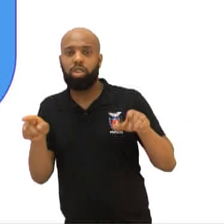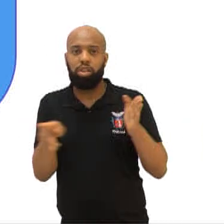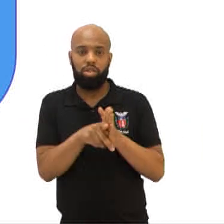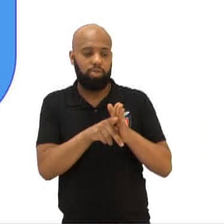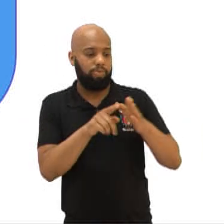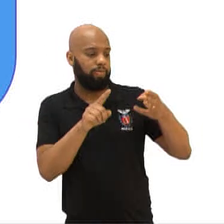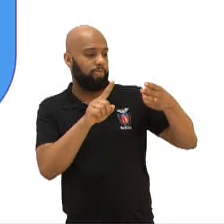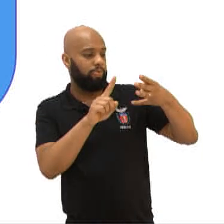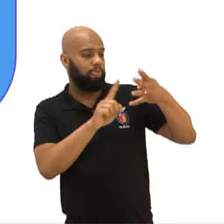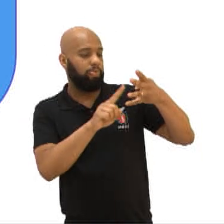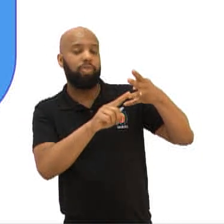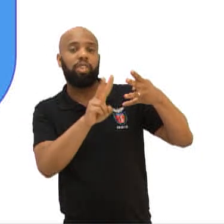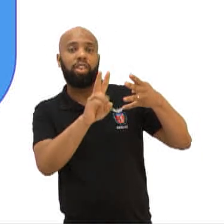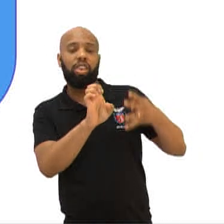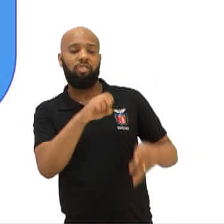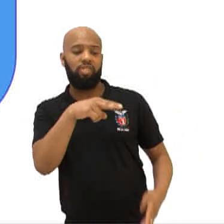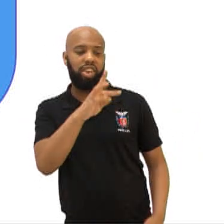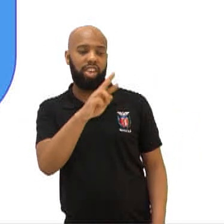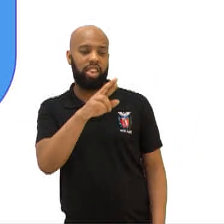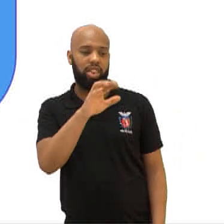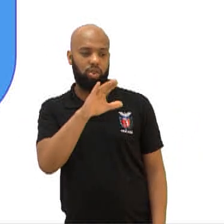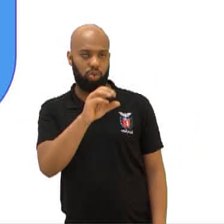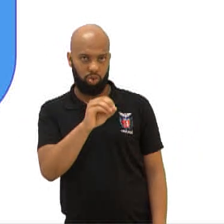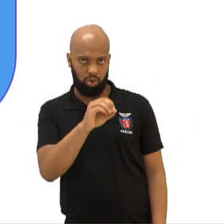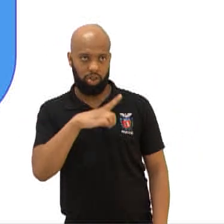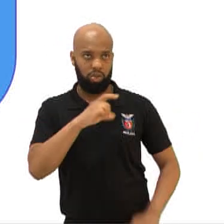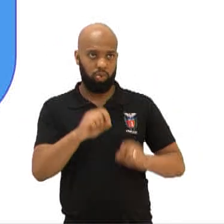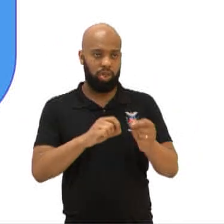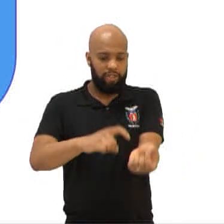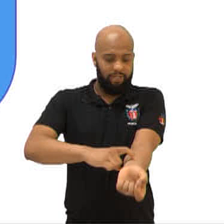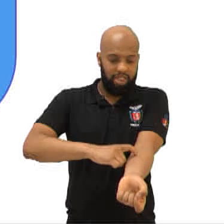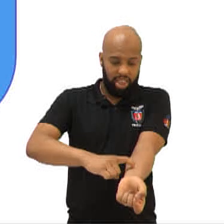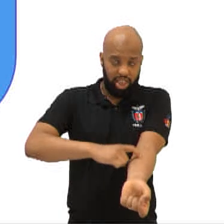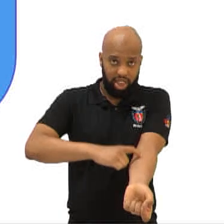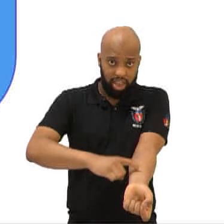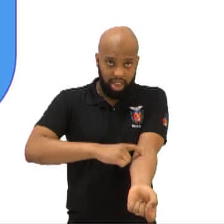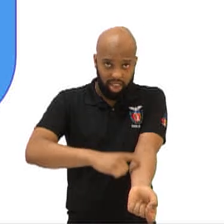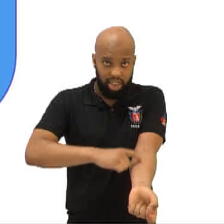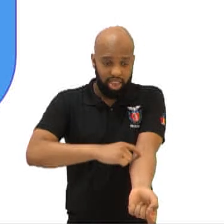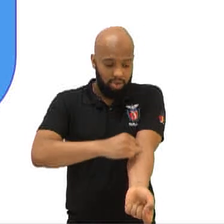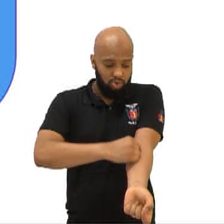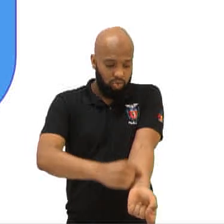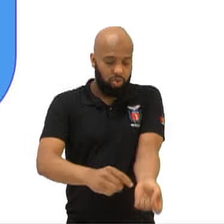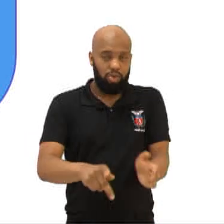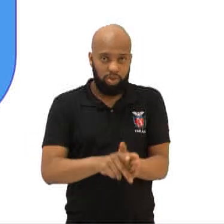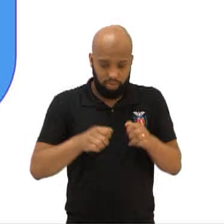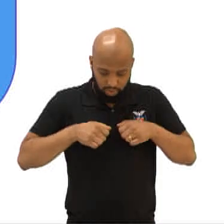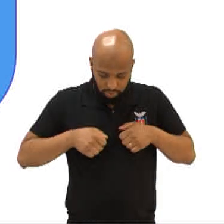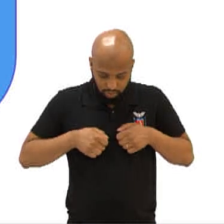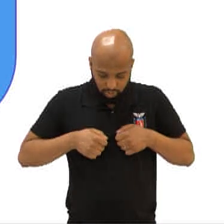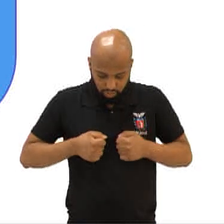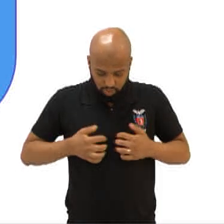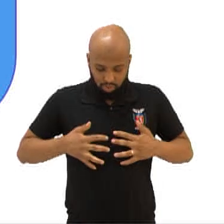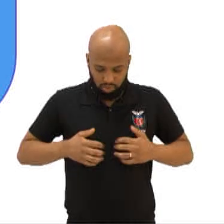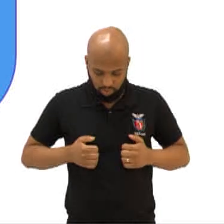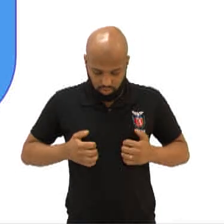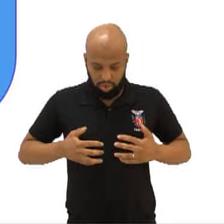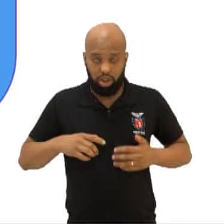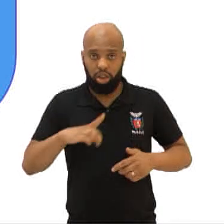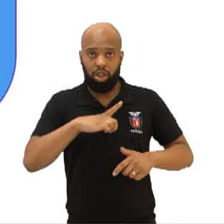ser bombeado para as veias pulmonares. Sendo bombeado para as veias pulmonares, vai acontecer a hematose, a troca